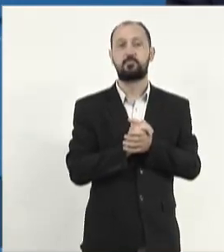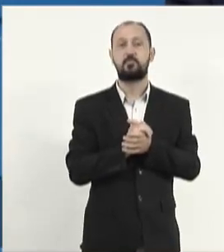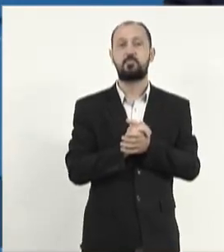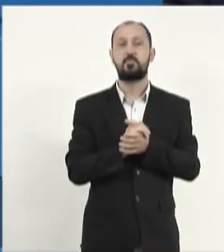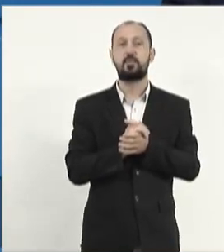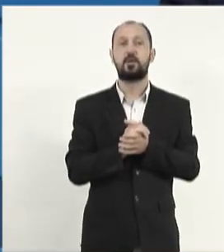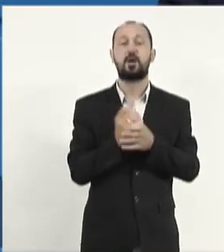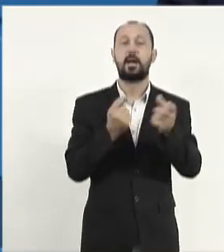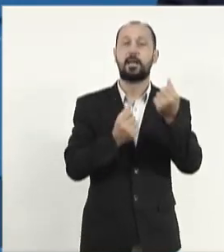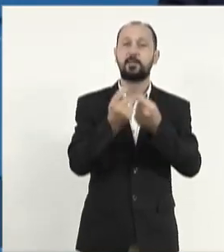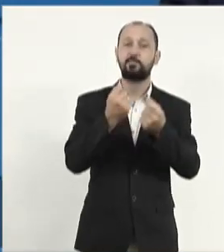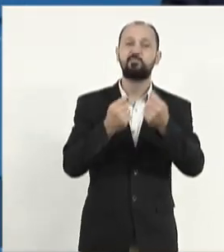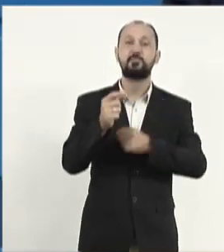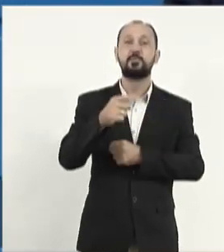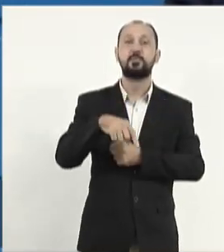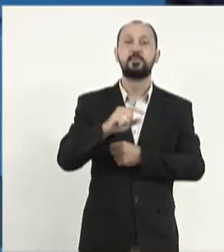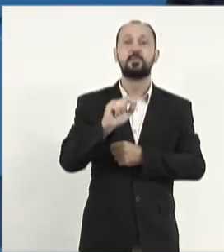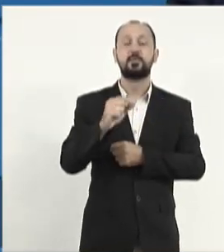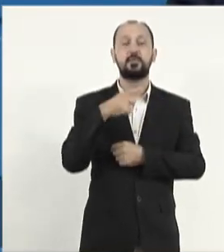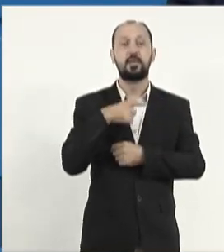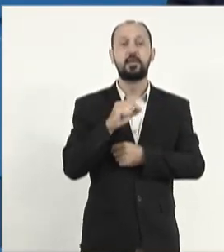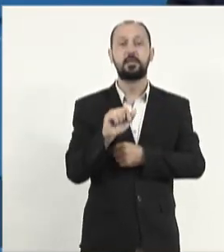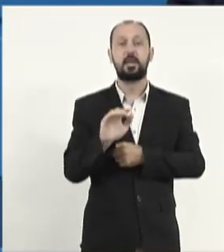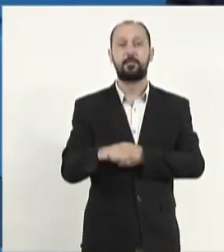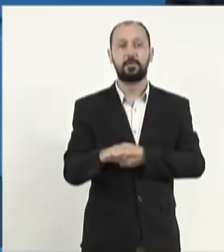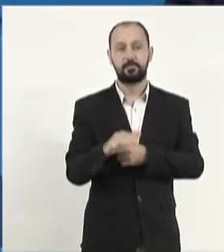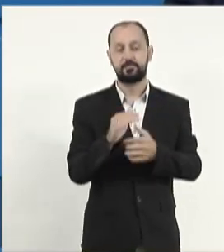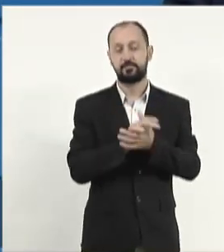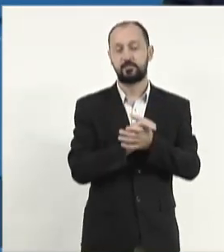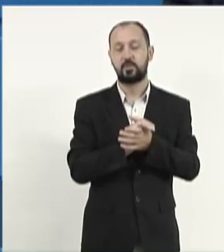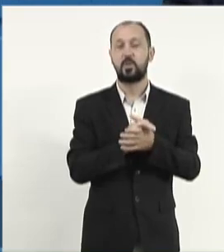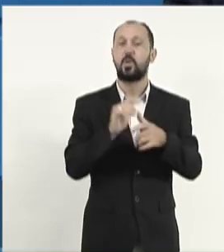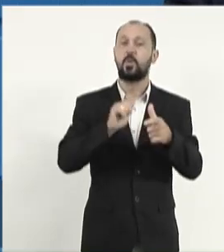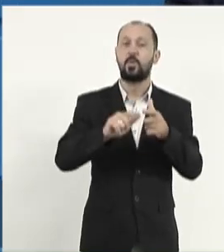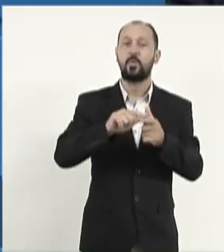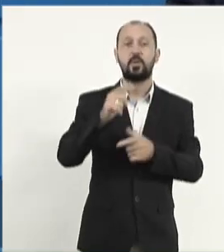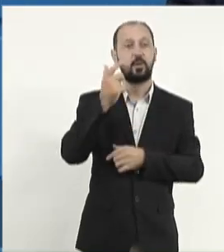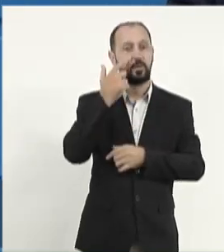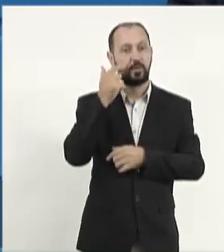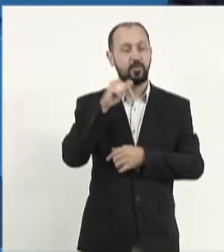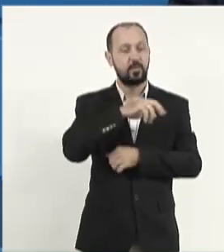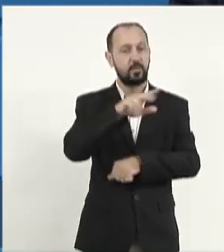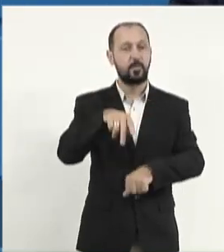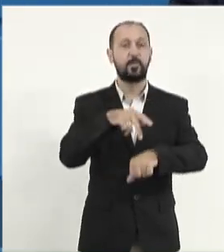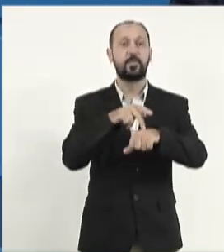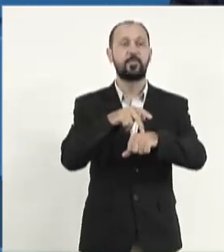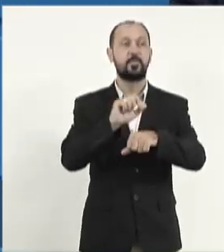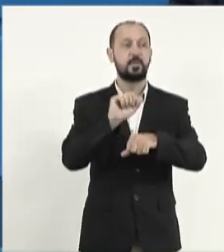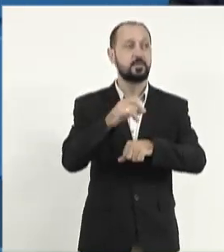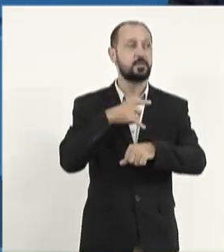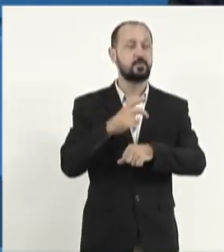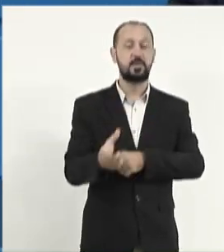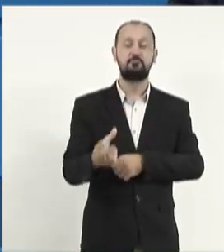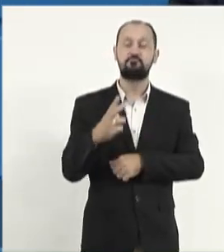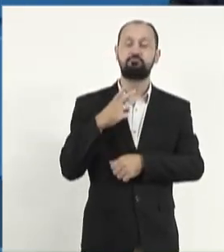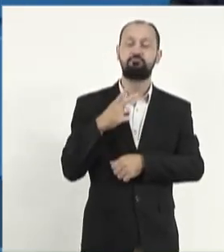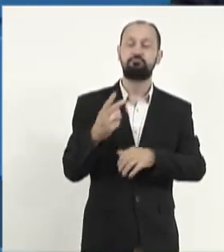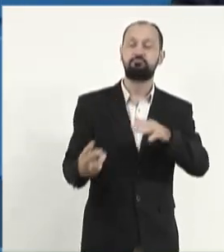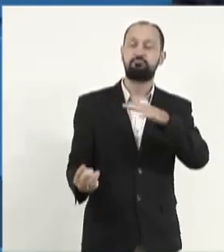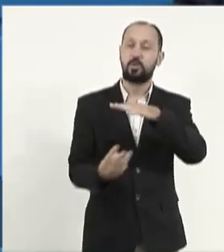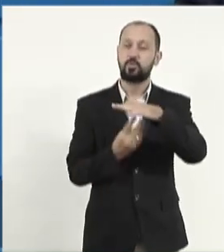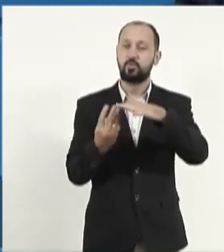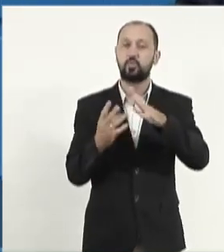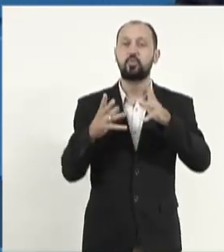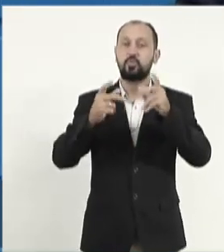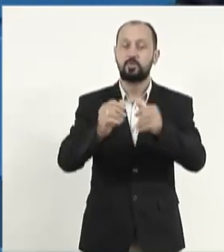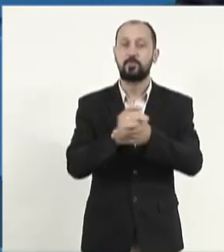economia, principalmente daqueles que recebem menos. O problema que eu vejo no nosso país é que se privatizou tudo, tá?